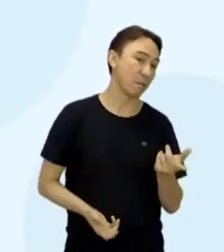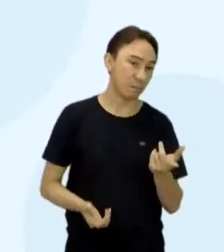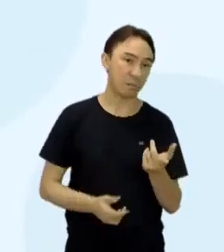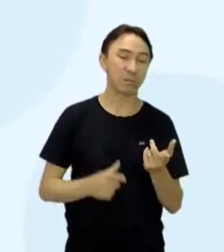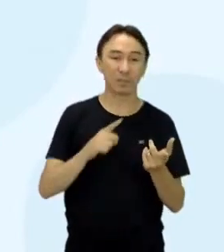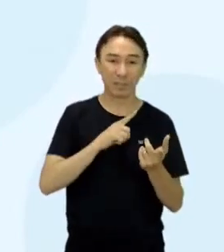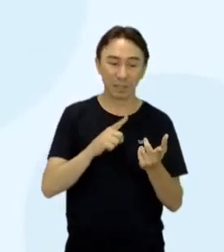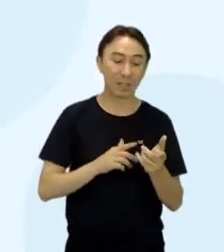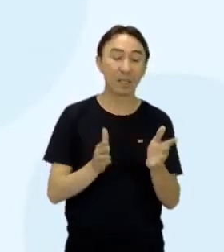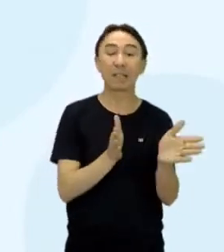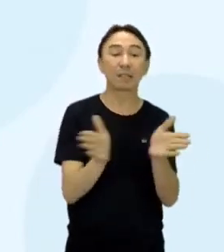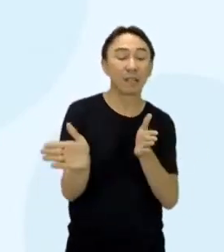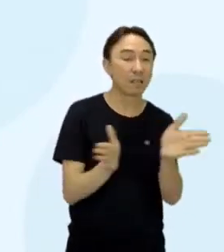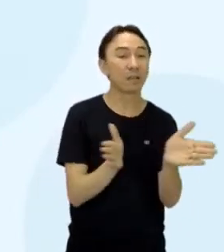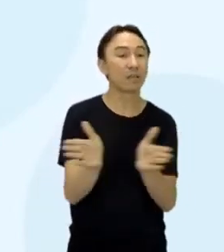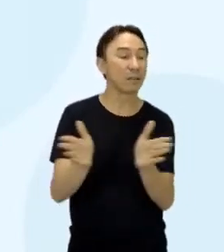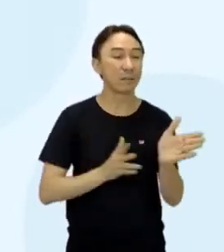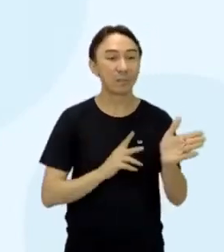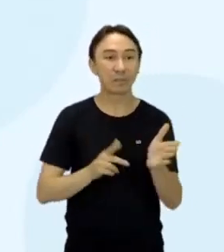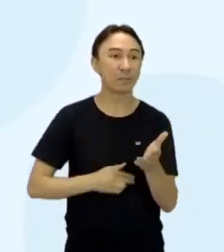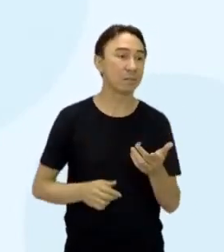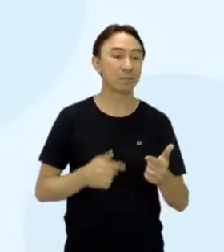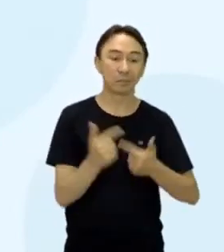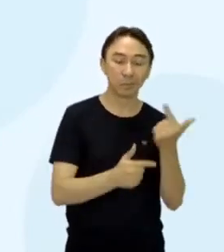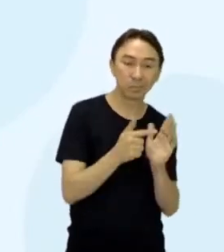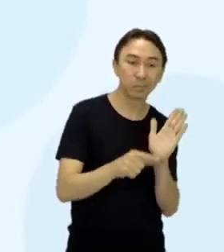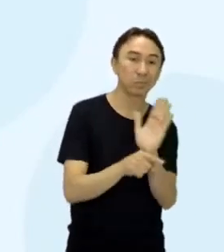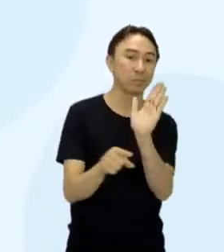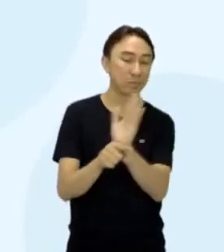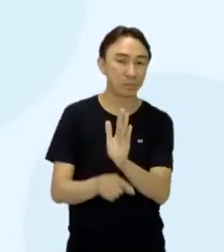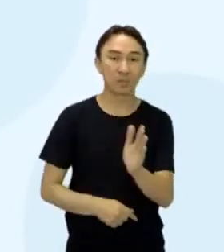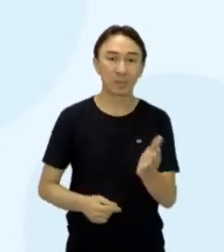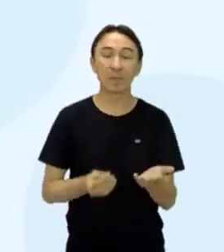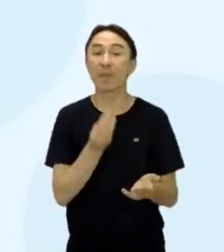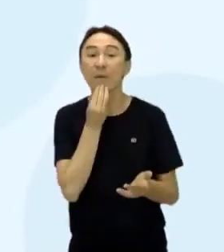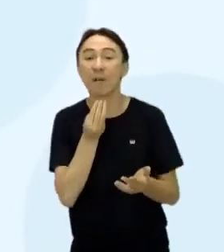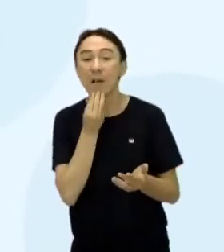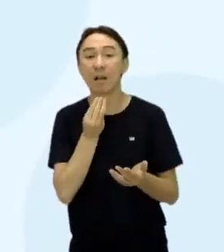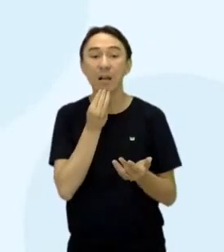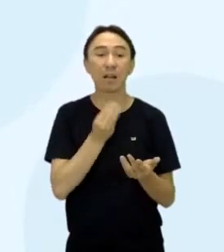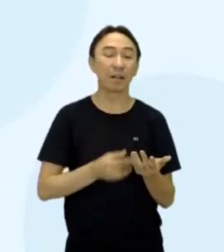bens e oportunidades por meio de indicadores que visam contemplar a